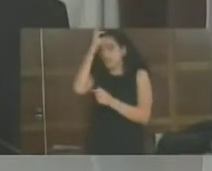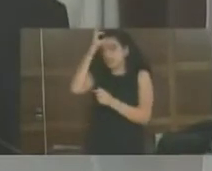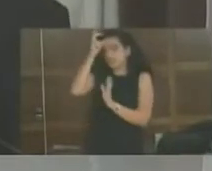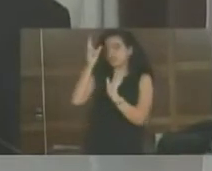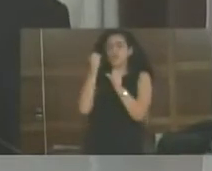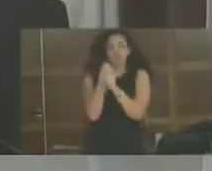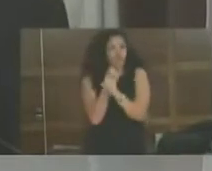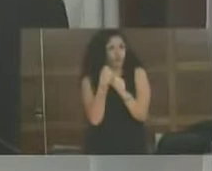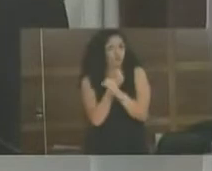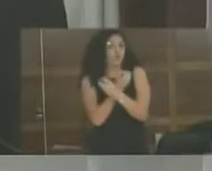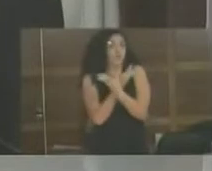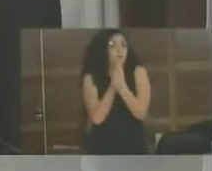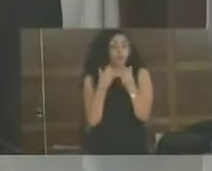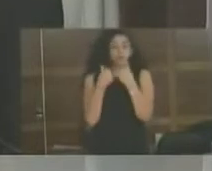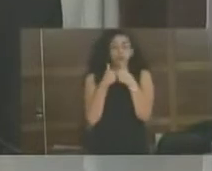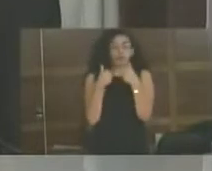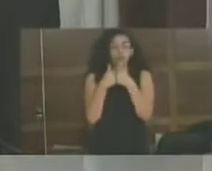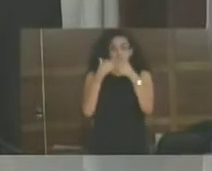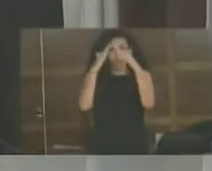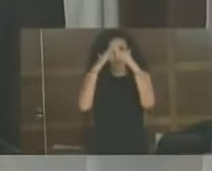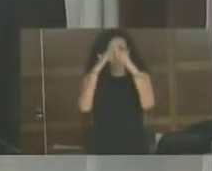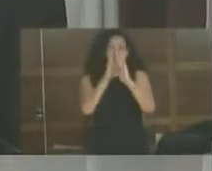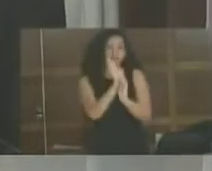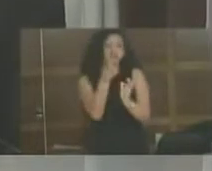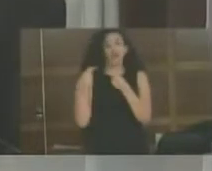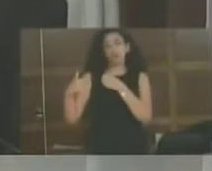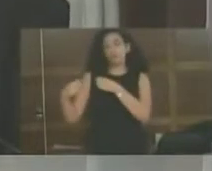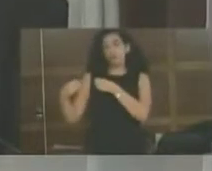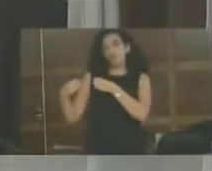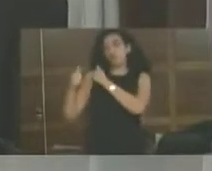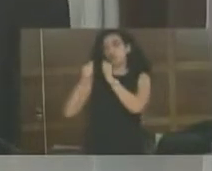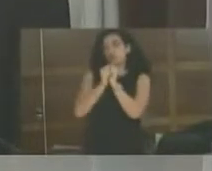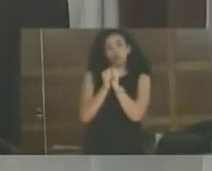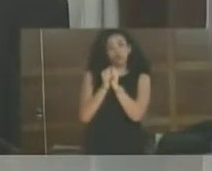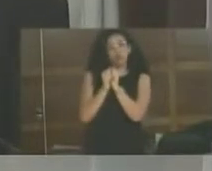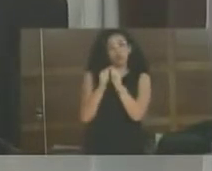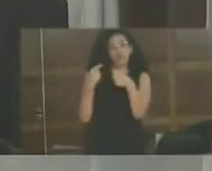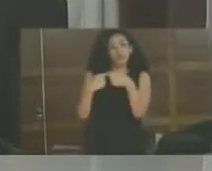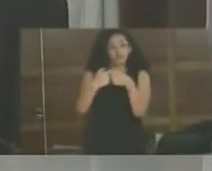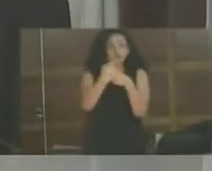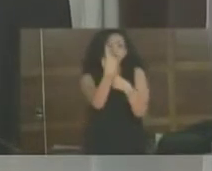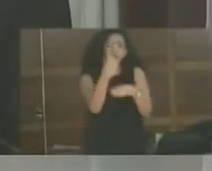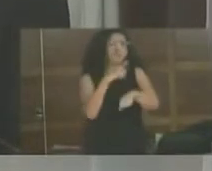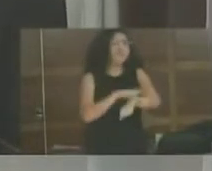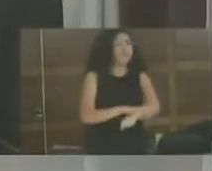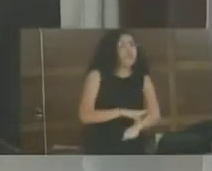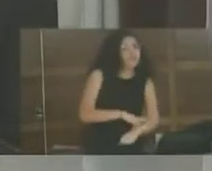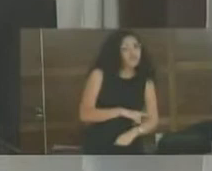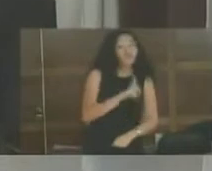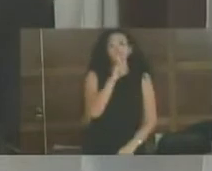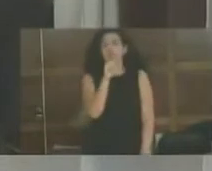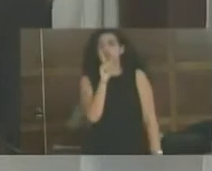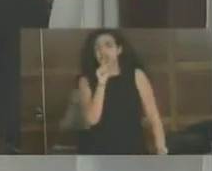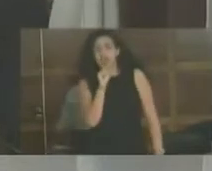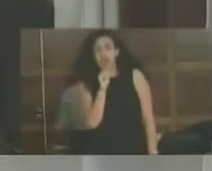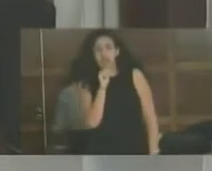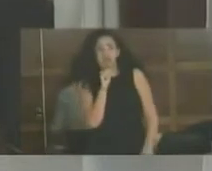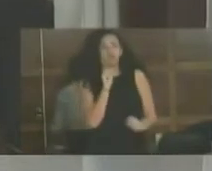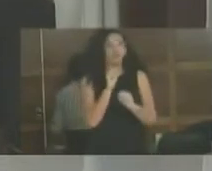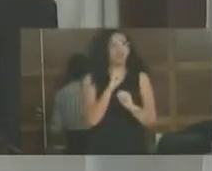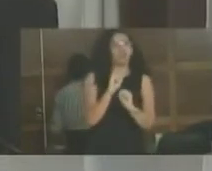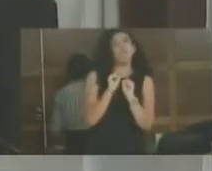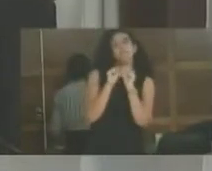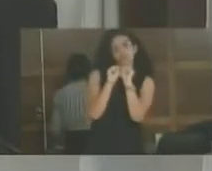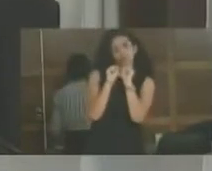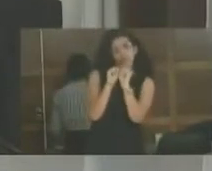construindo bastante ponto de ônibus, aproveita, põe ao lado, em alguns bairros aí, um banheirinho, uma água, se puder, bota até a brigada